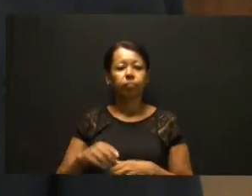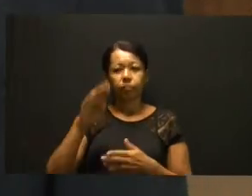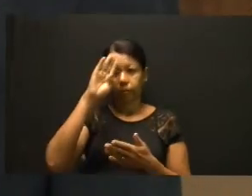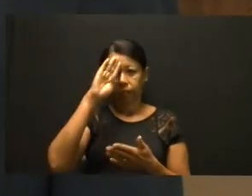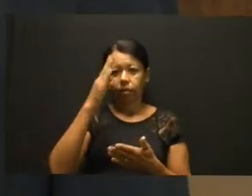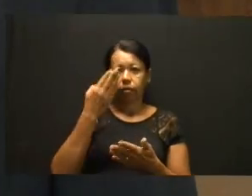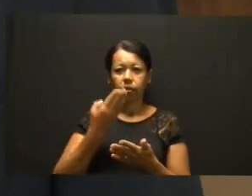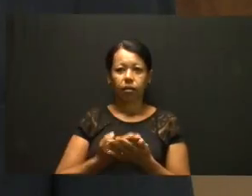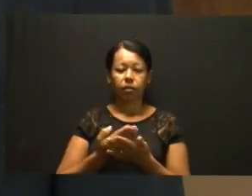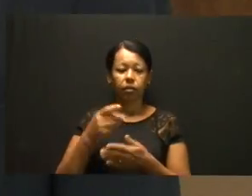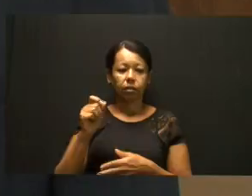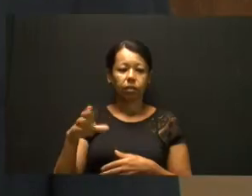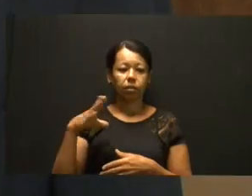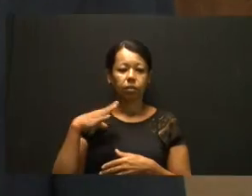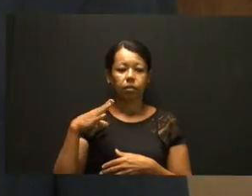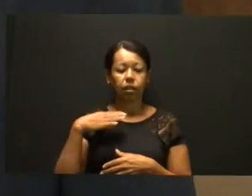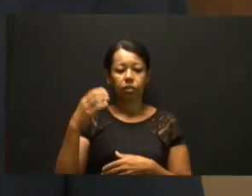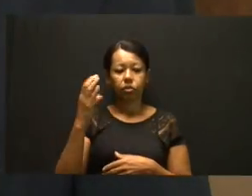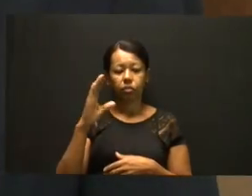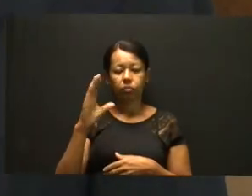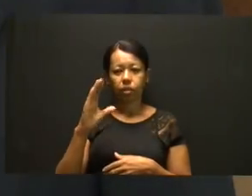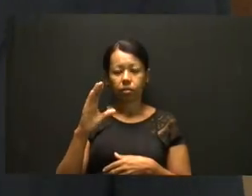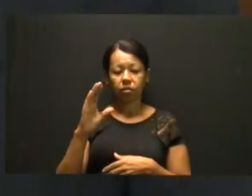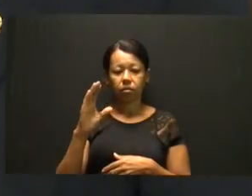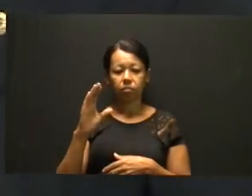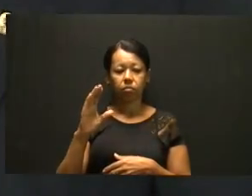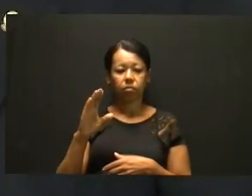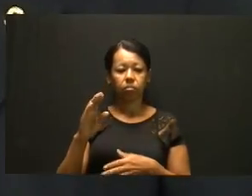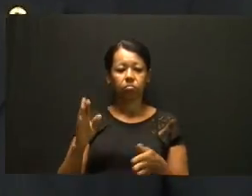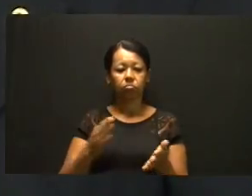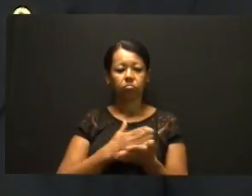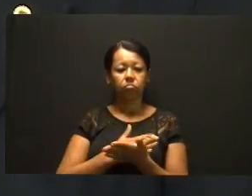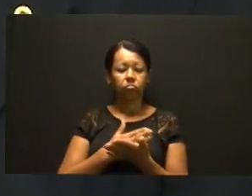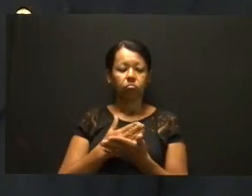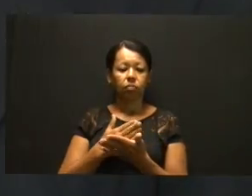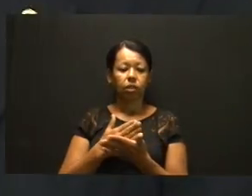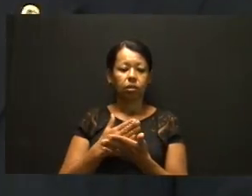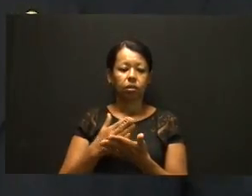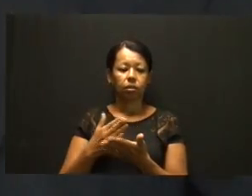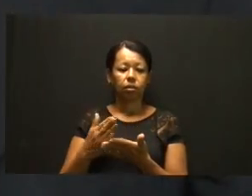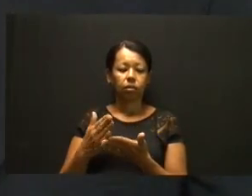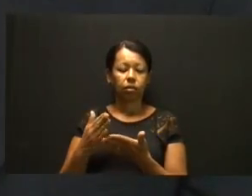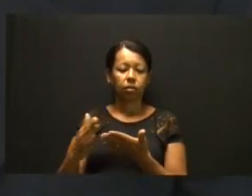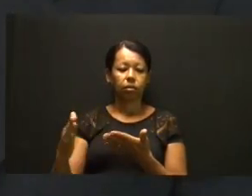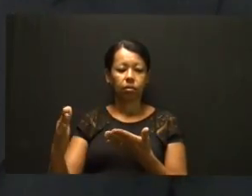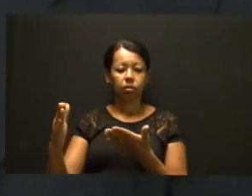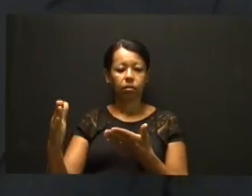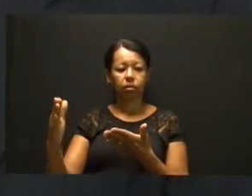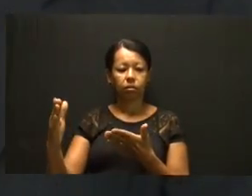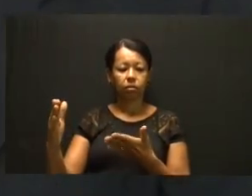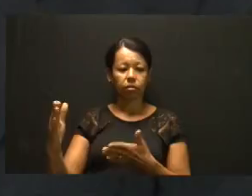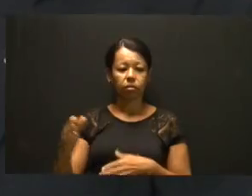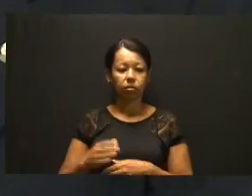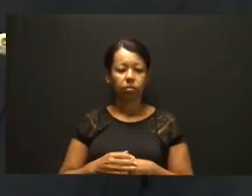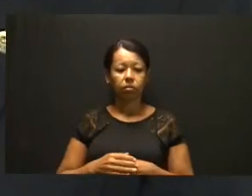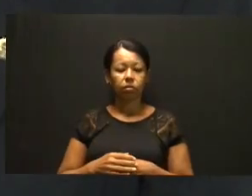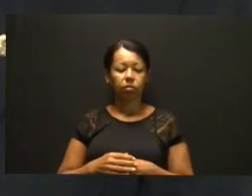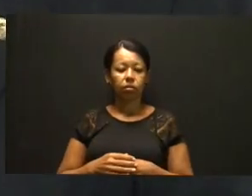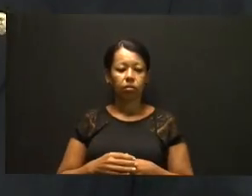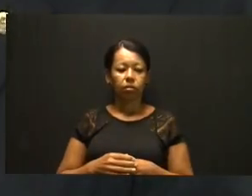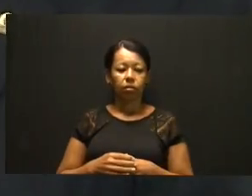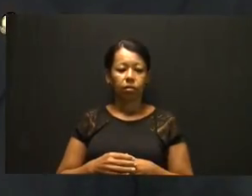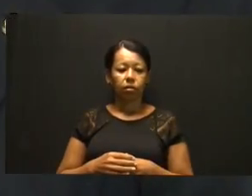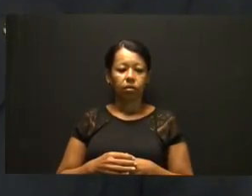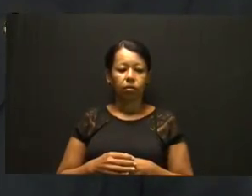acredita que a cidade de Cubatão está entrando numa fase de retomada, uma fase de